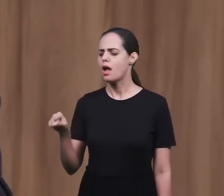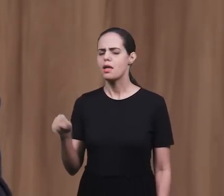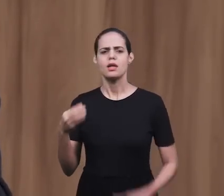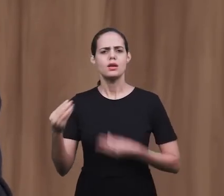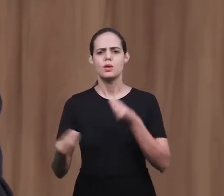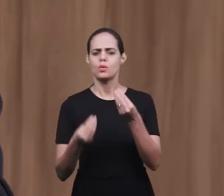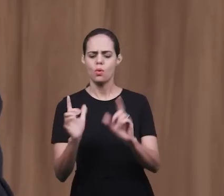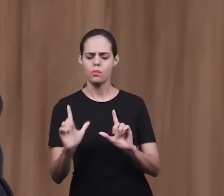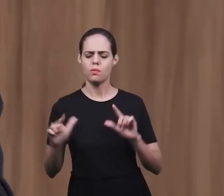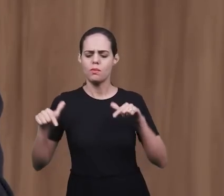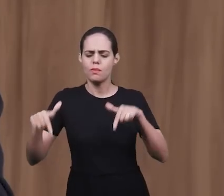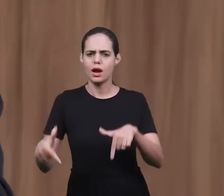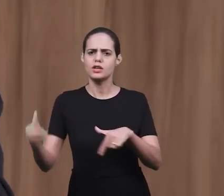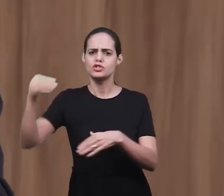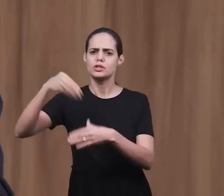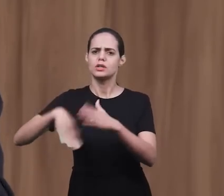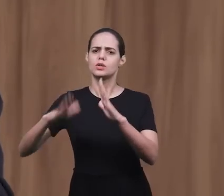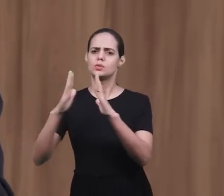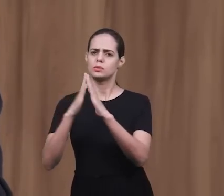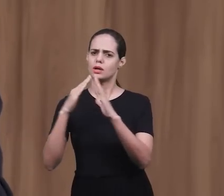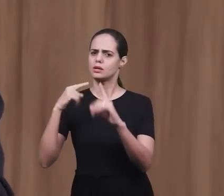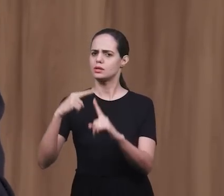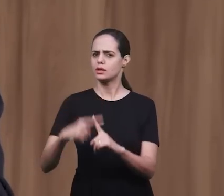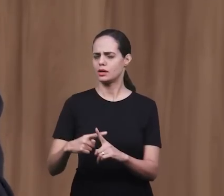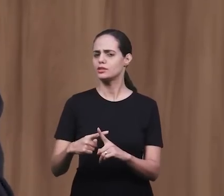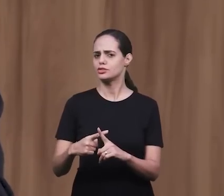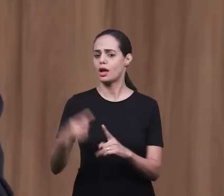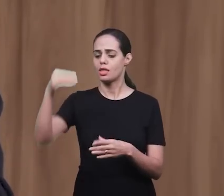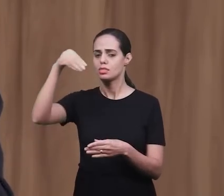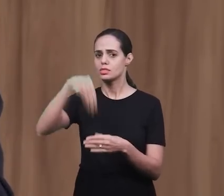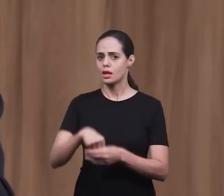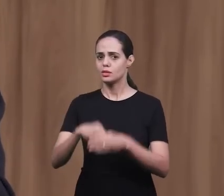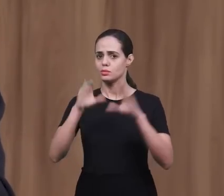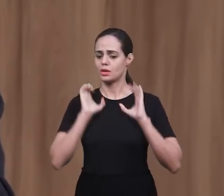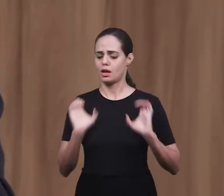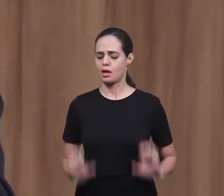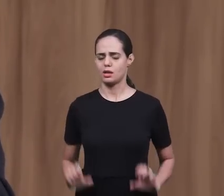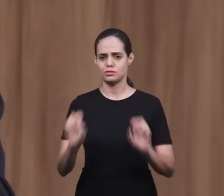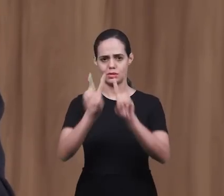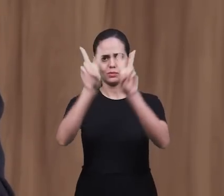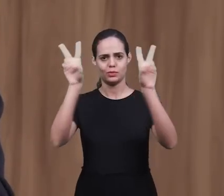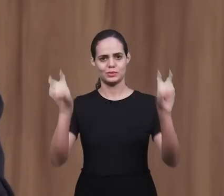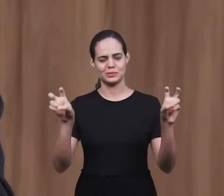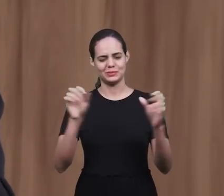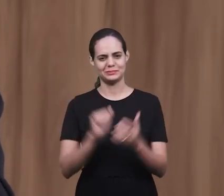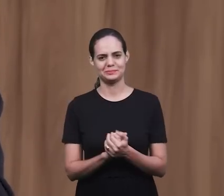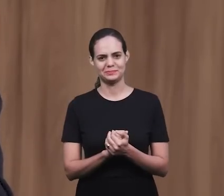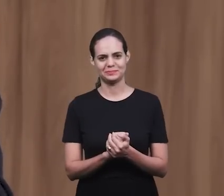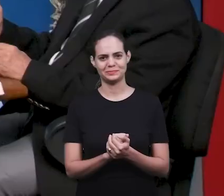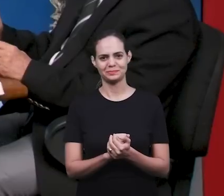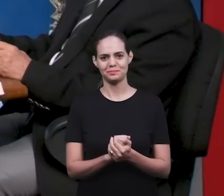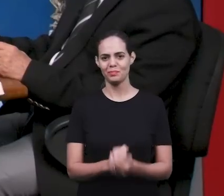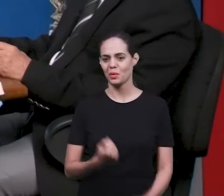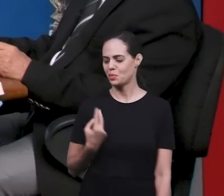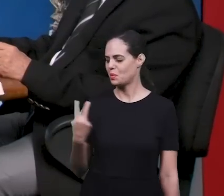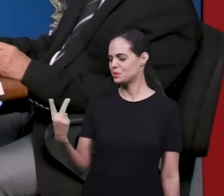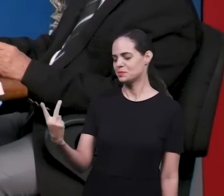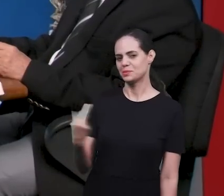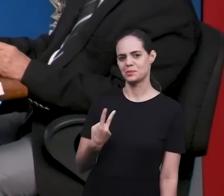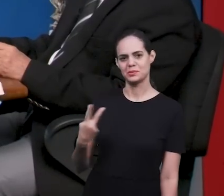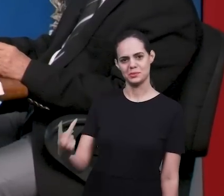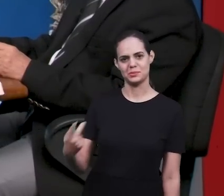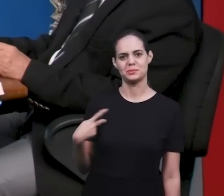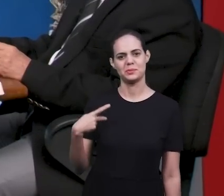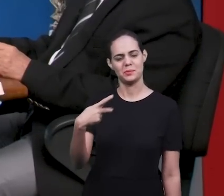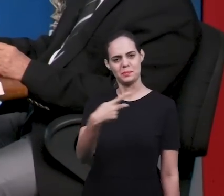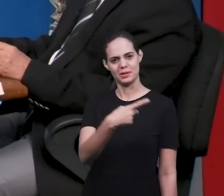tudo dentro do aspecto ético. E nós estamos aqui, mais uma vez, dois juntos. Aqui está conosco o pastor